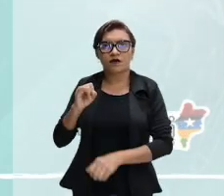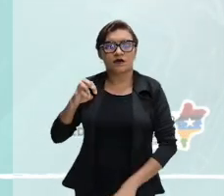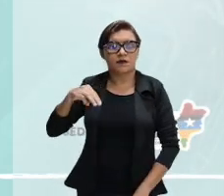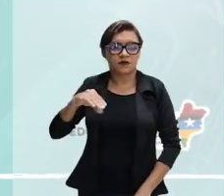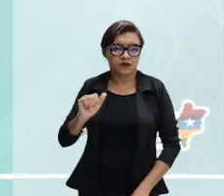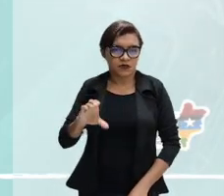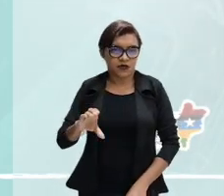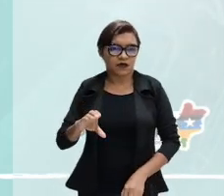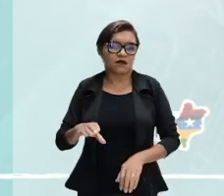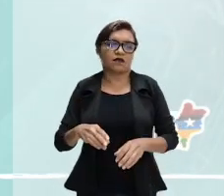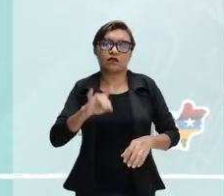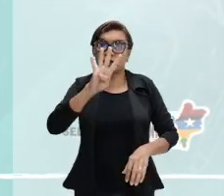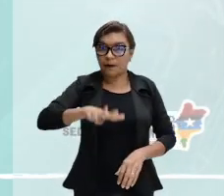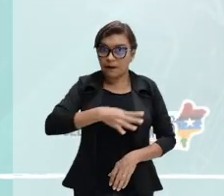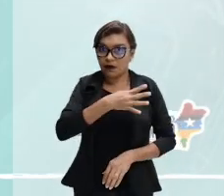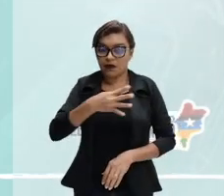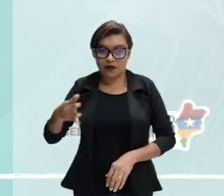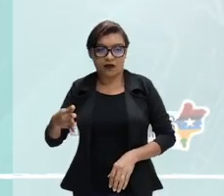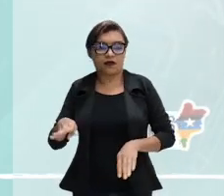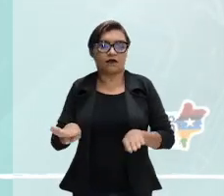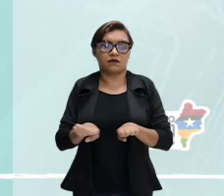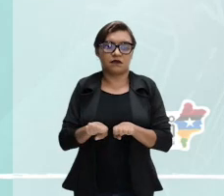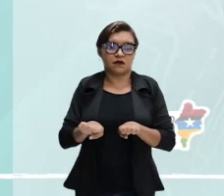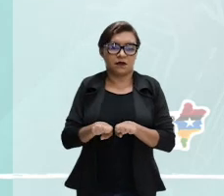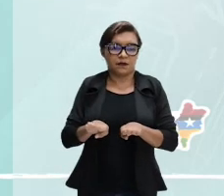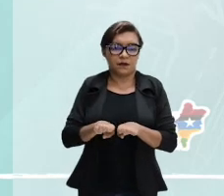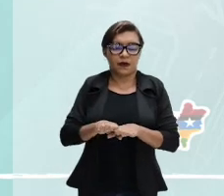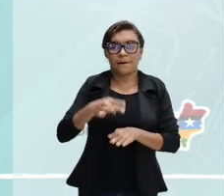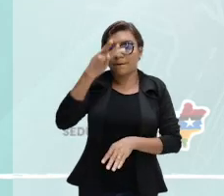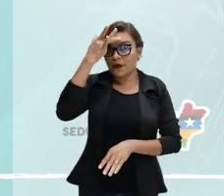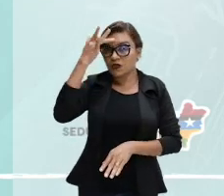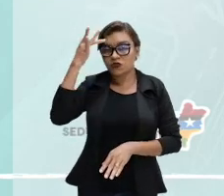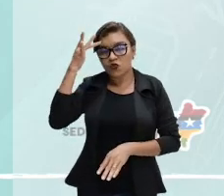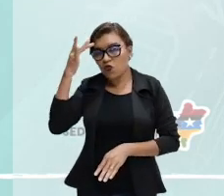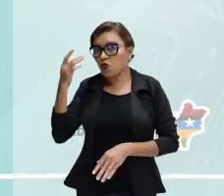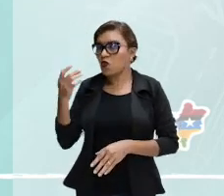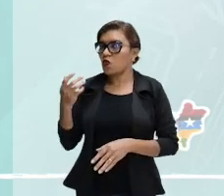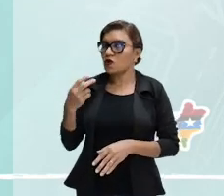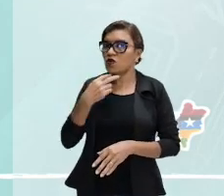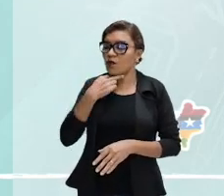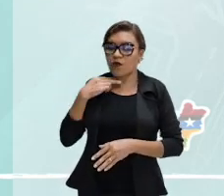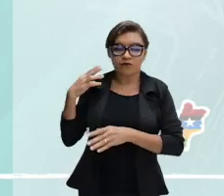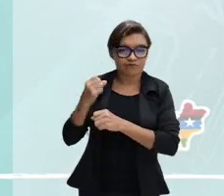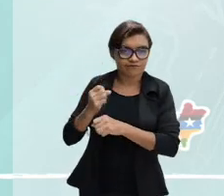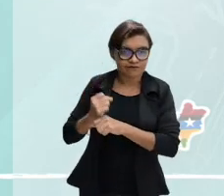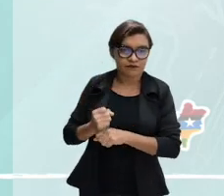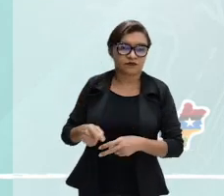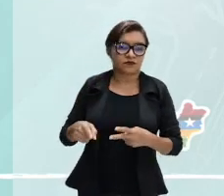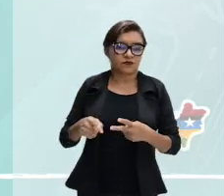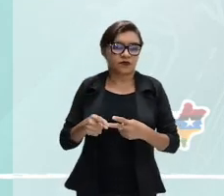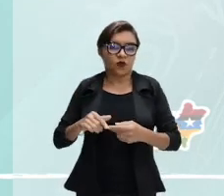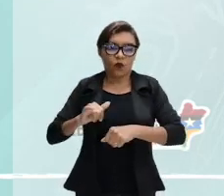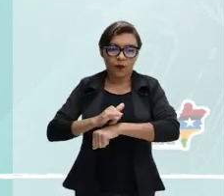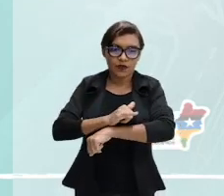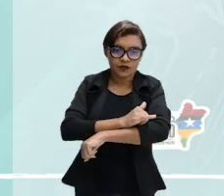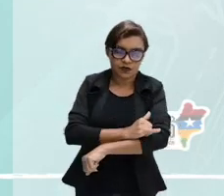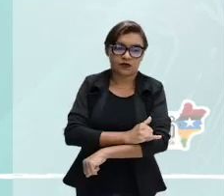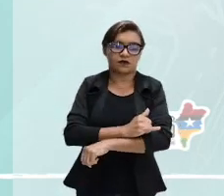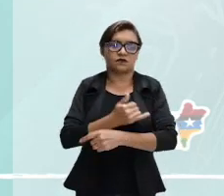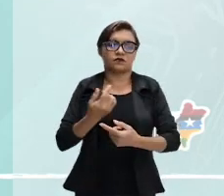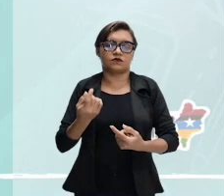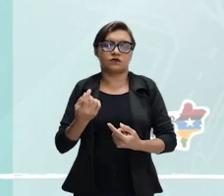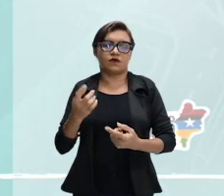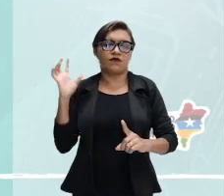IMC, o público que não podemos tirar o IMC, a obesidade, causas da